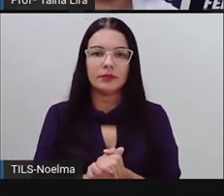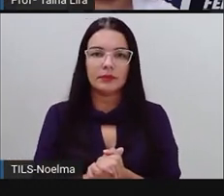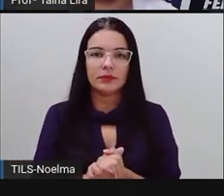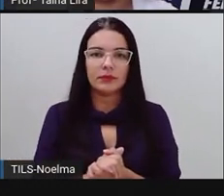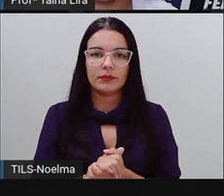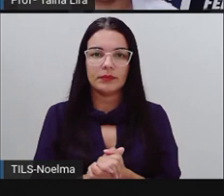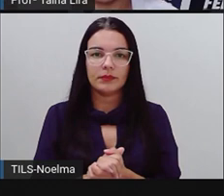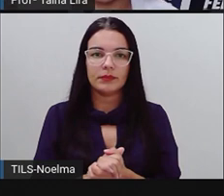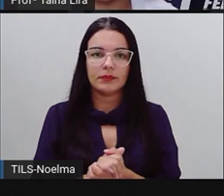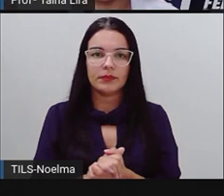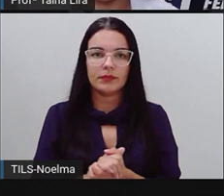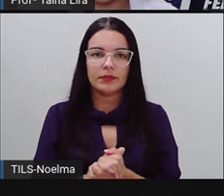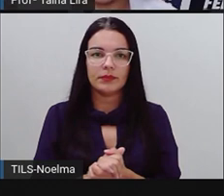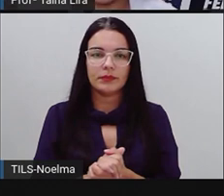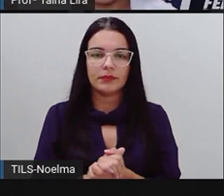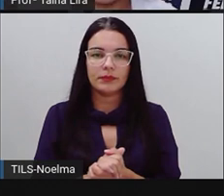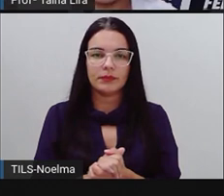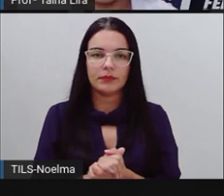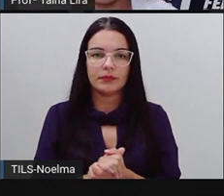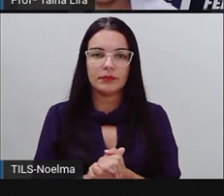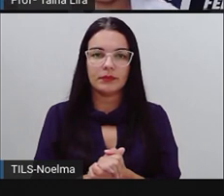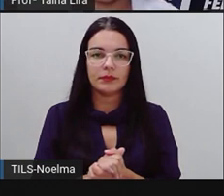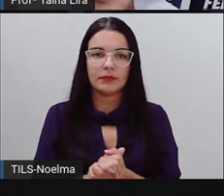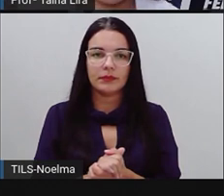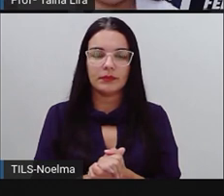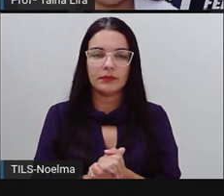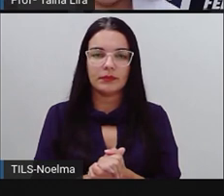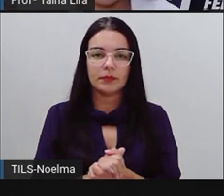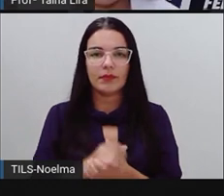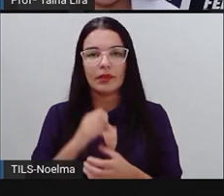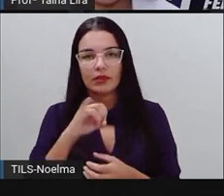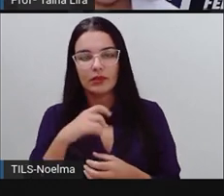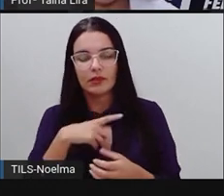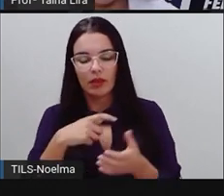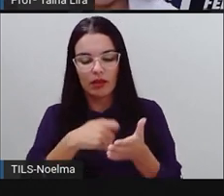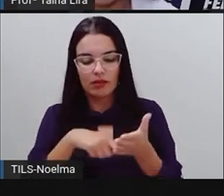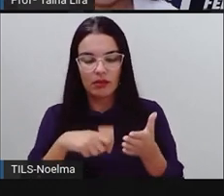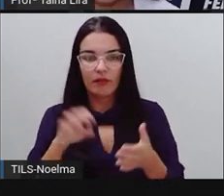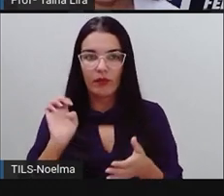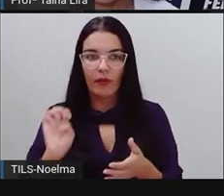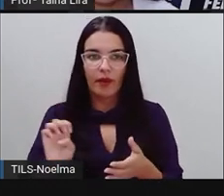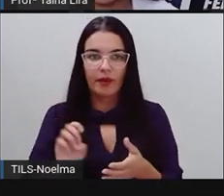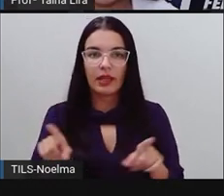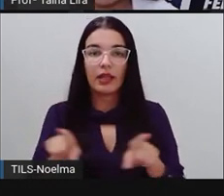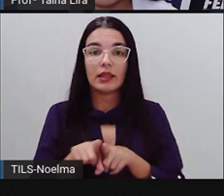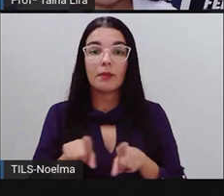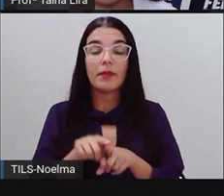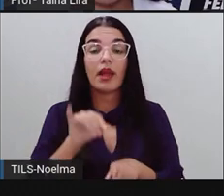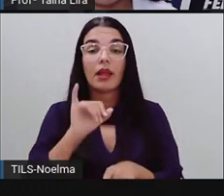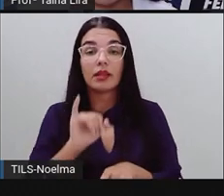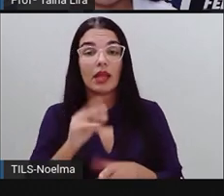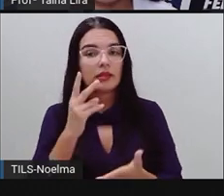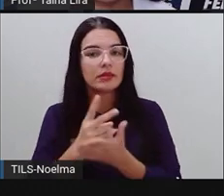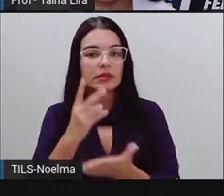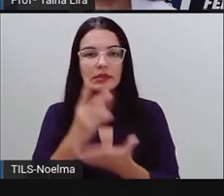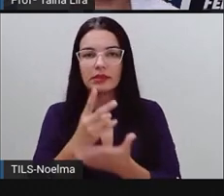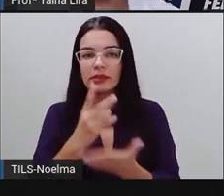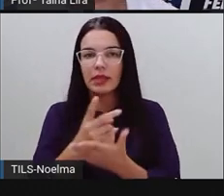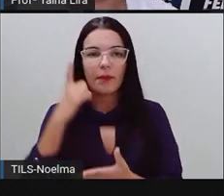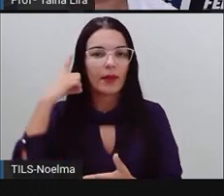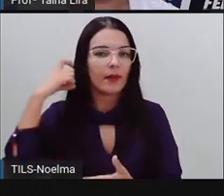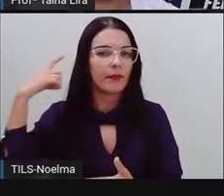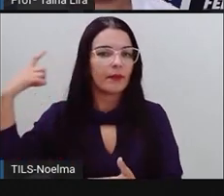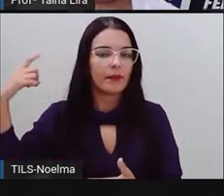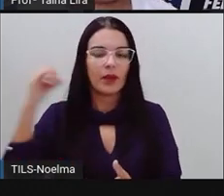pronunciar como se fosse ali uma letra i não é mas escreve com É tá bom e a letra i sempre vai ter